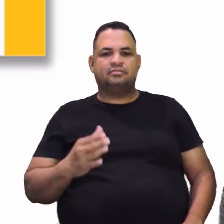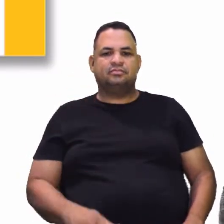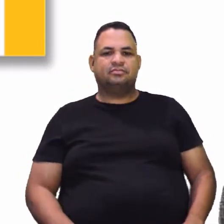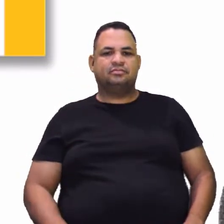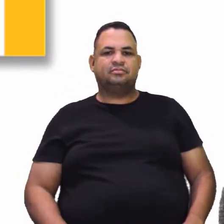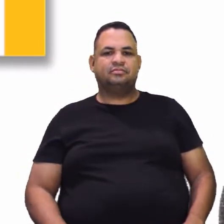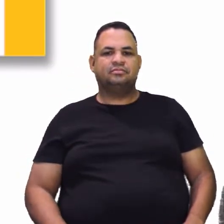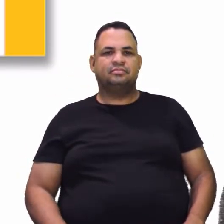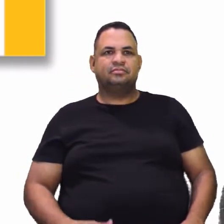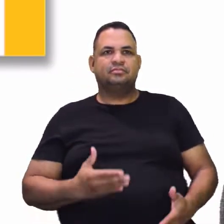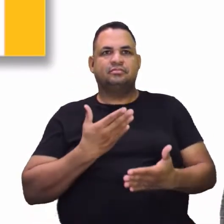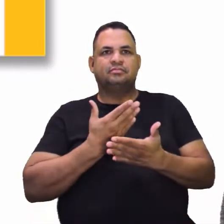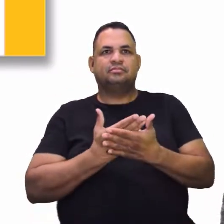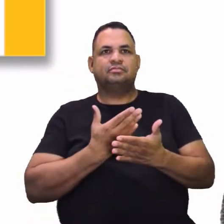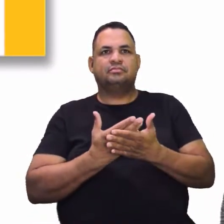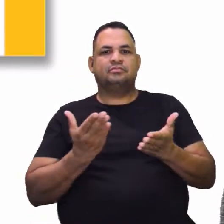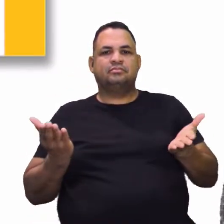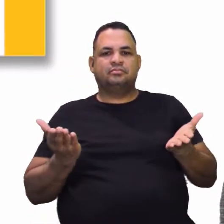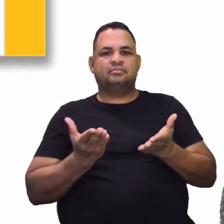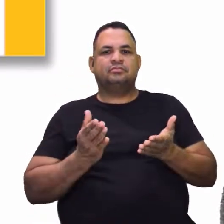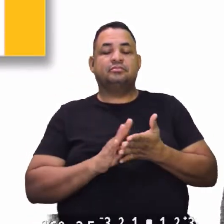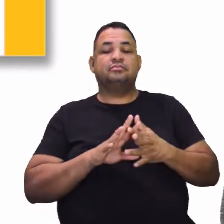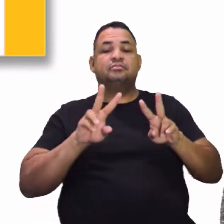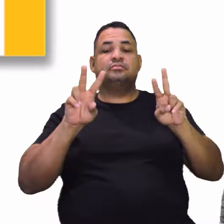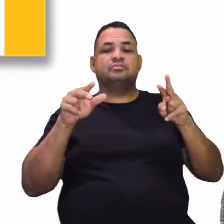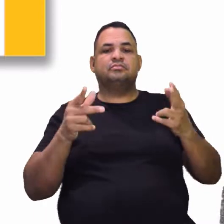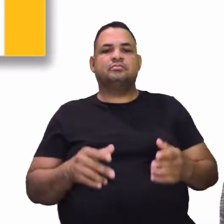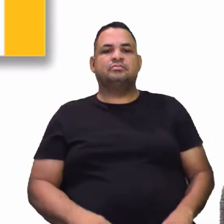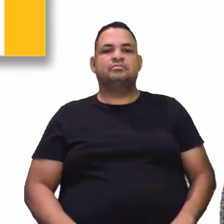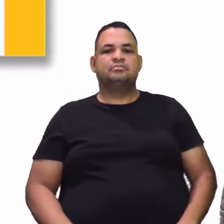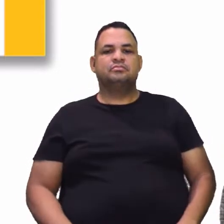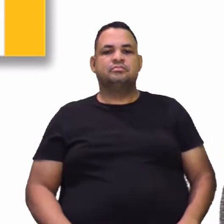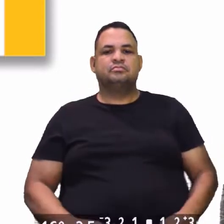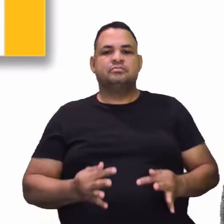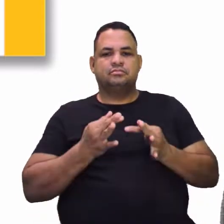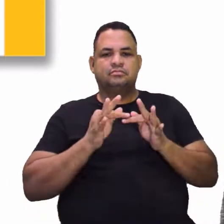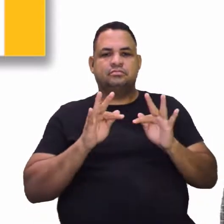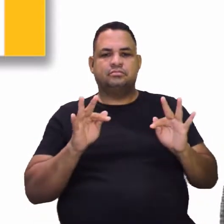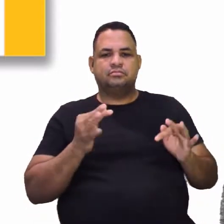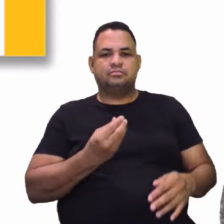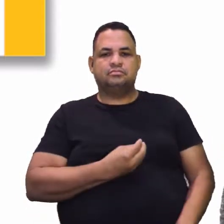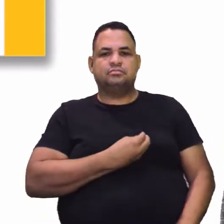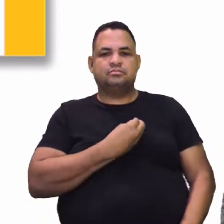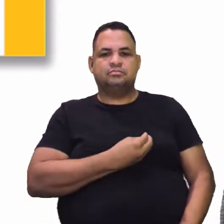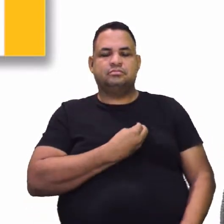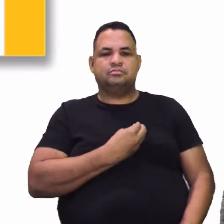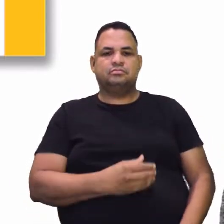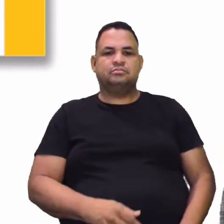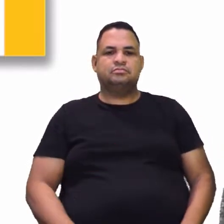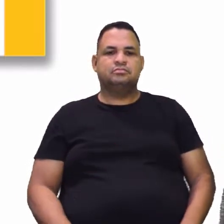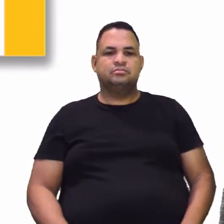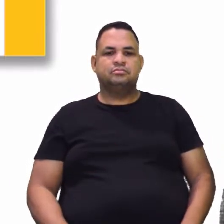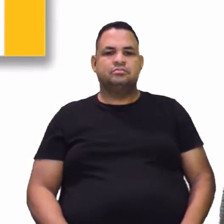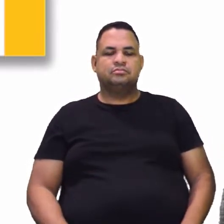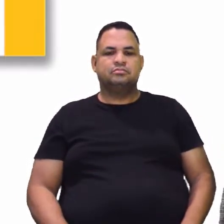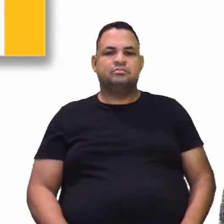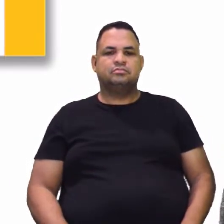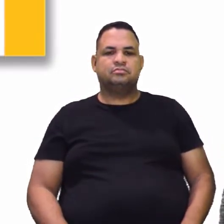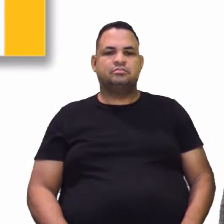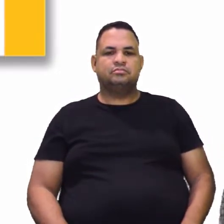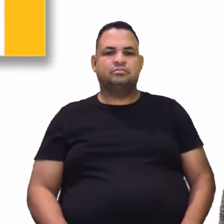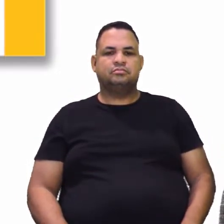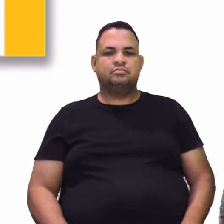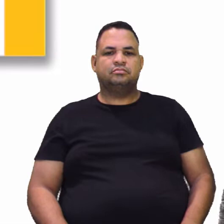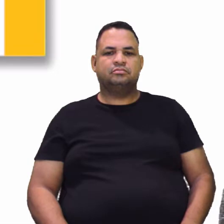a nossa aula de hoje. Vai falar sobre o quê? Simple Present, como eu já comentei com vocês. O Simple